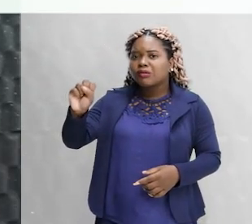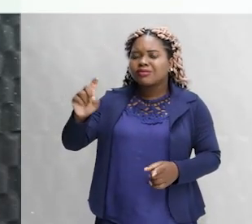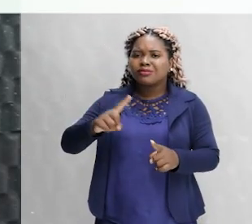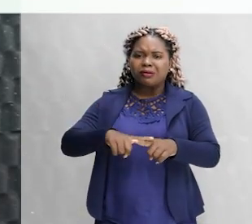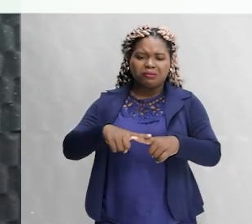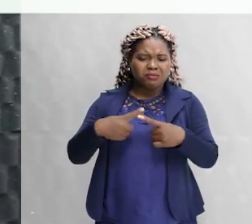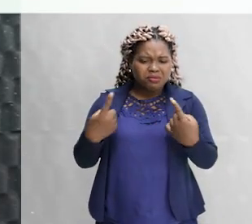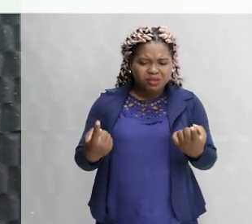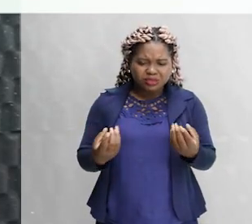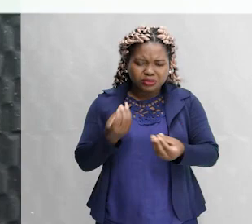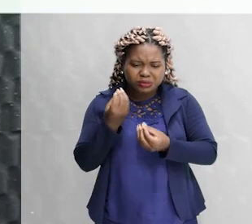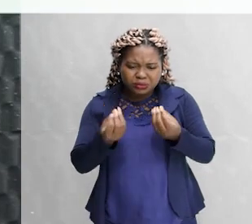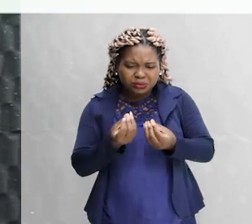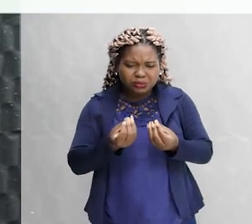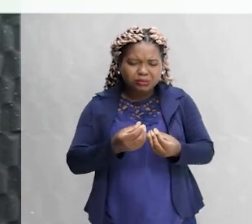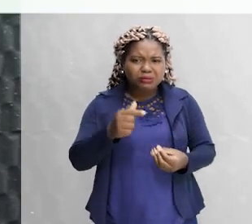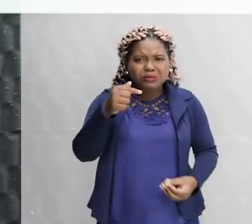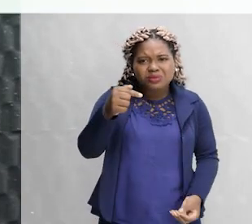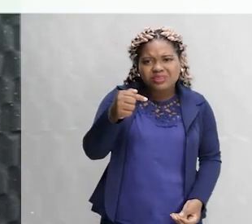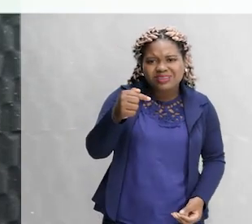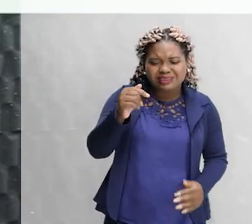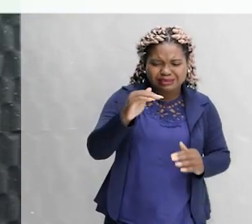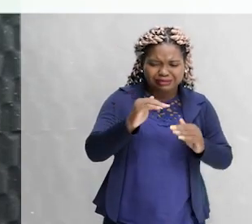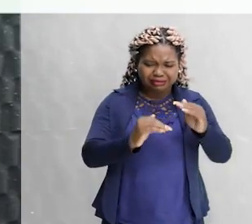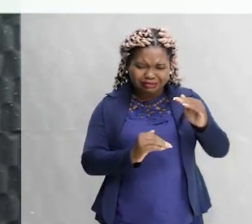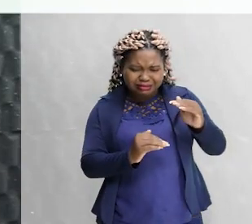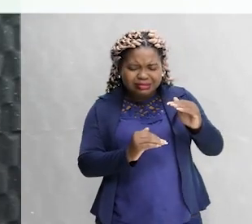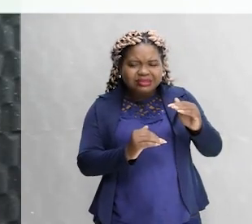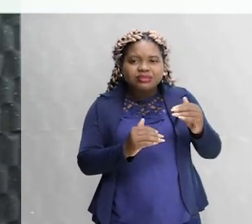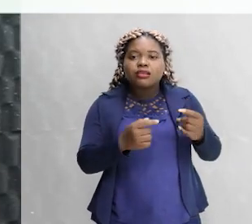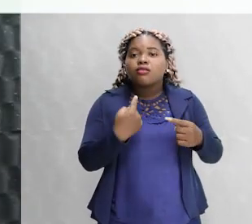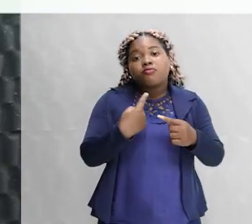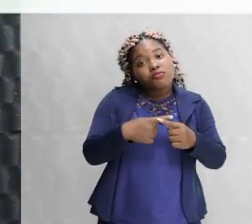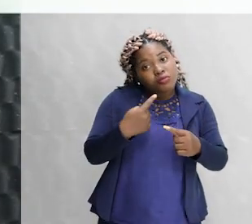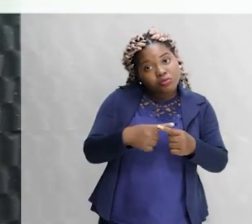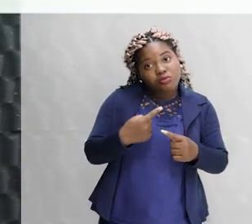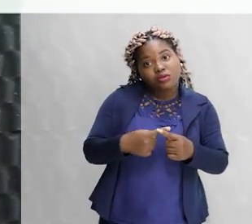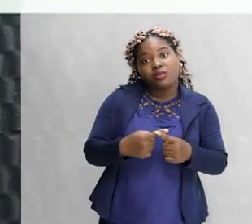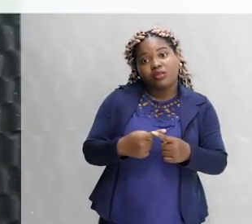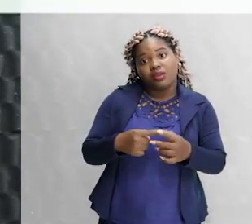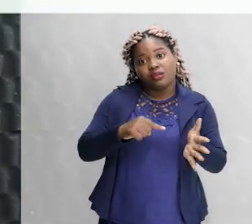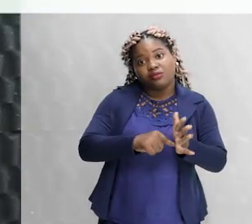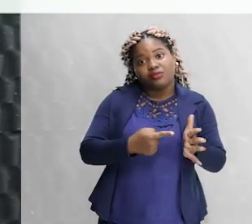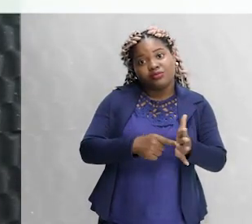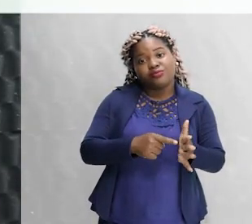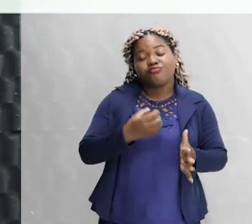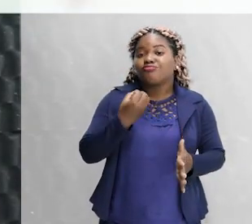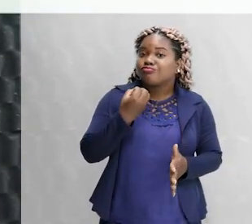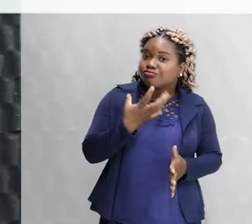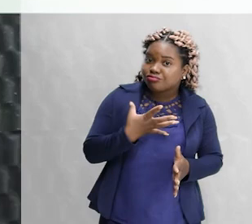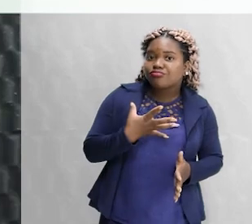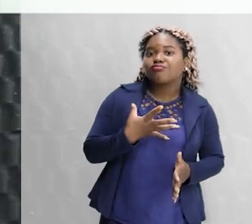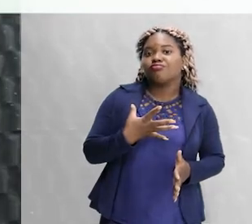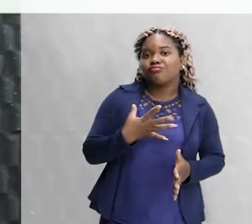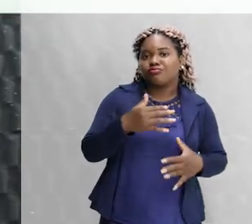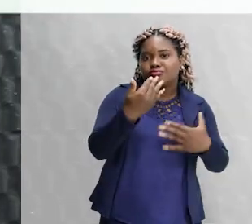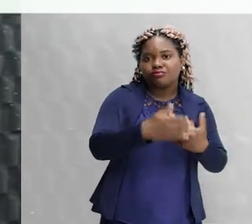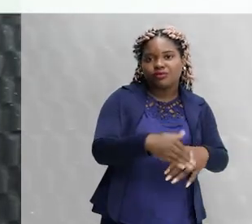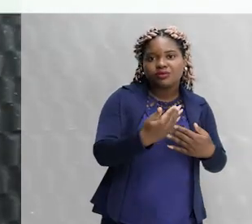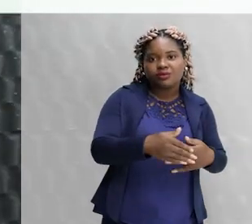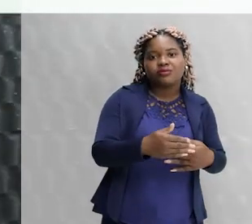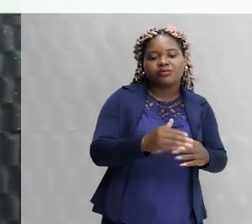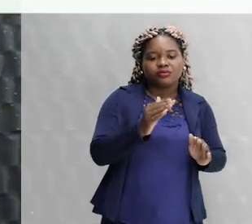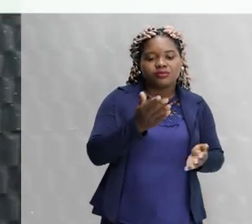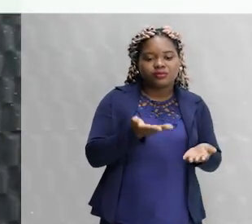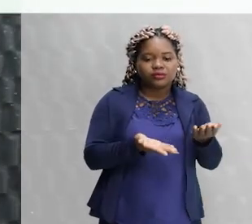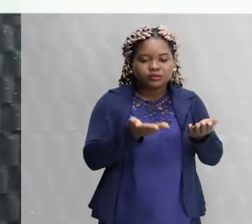que, que fez a média dele baixar? Porque ele tirou notas boas, né, nas provas que tinham